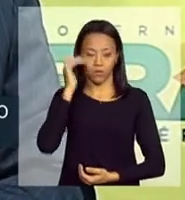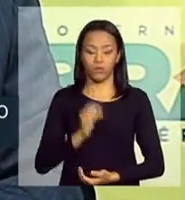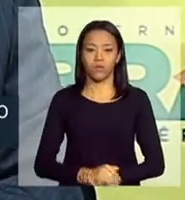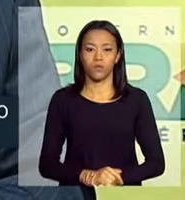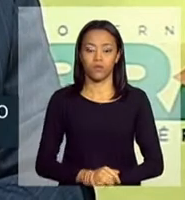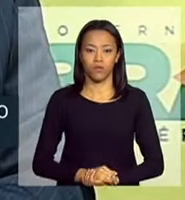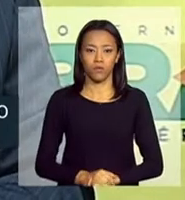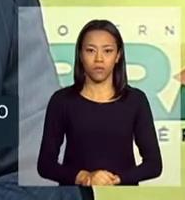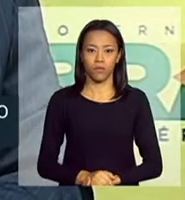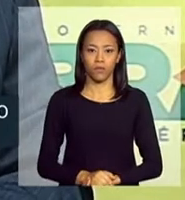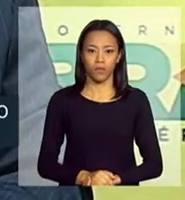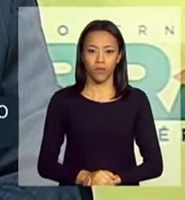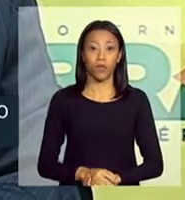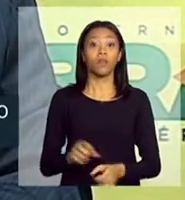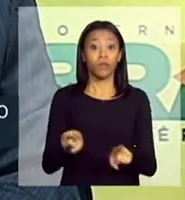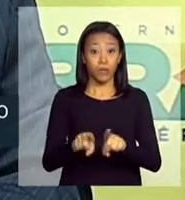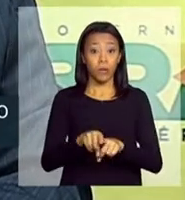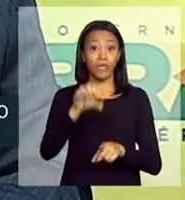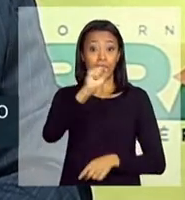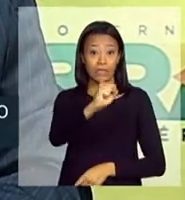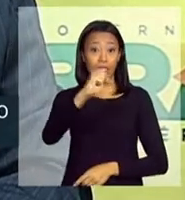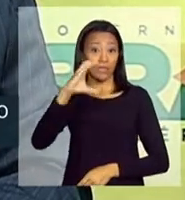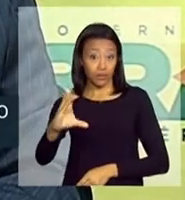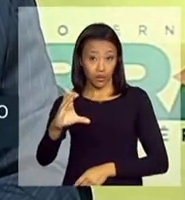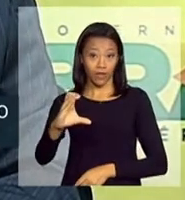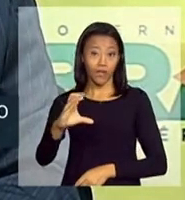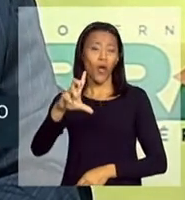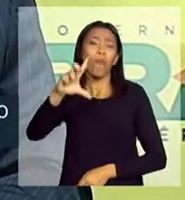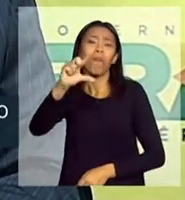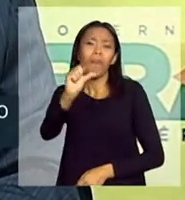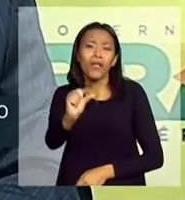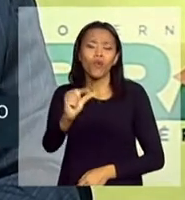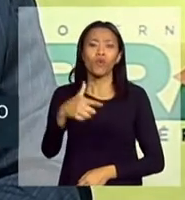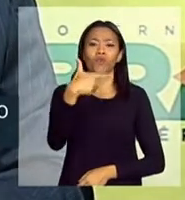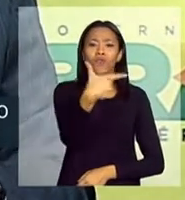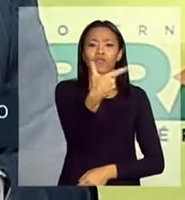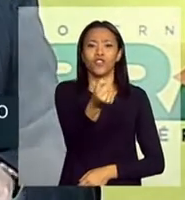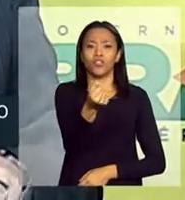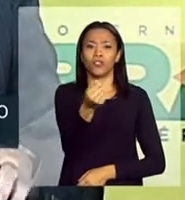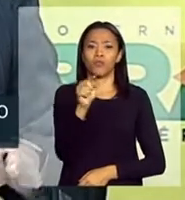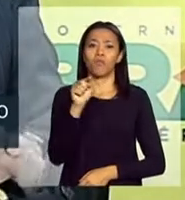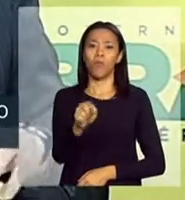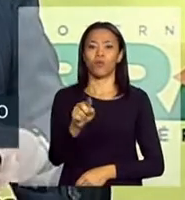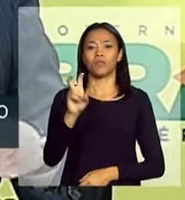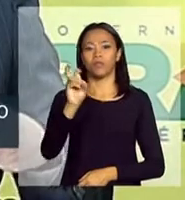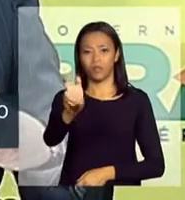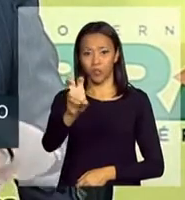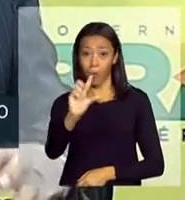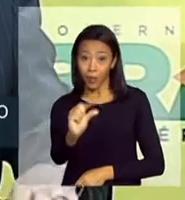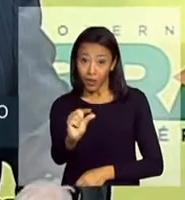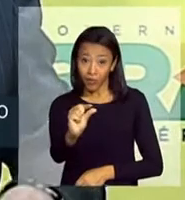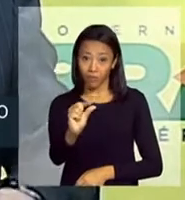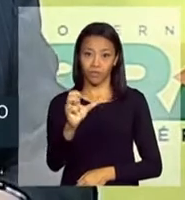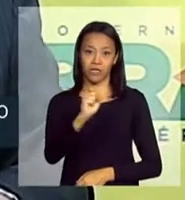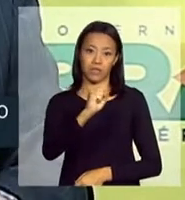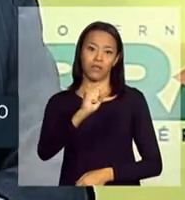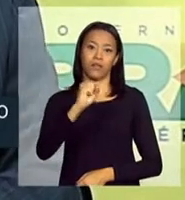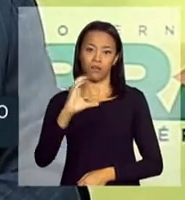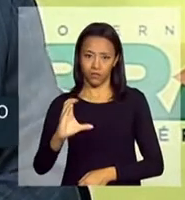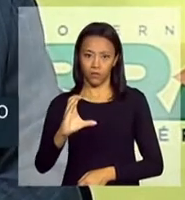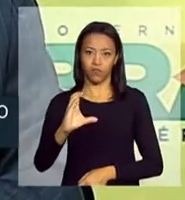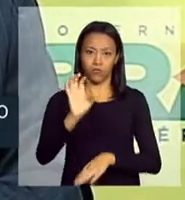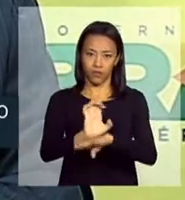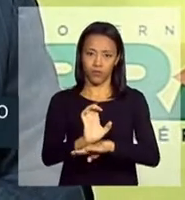em Santa Catarina é um pouco Santa Catarina é o menor 20.5 Então significa